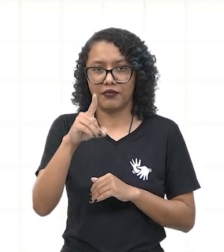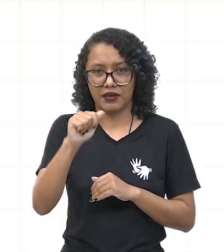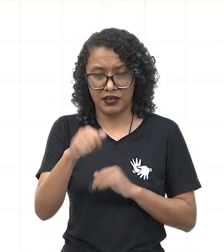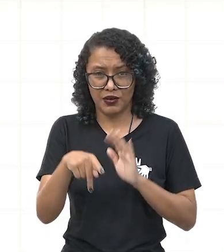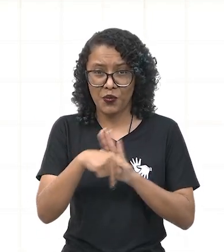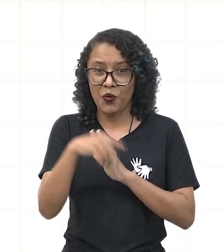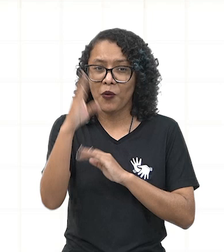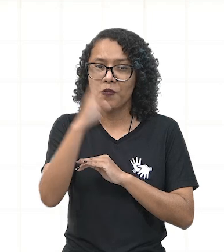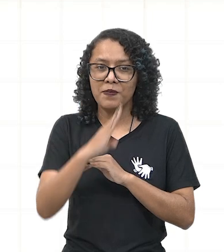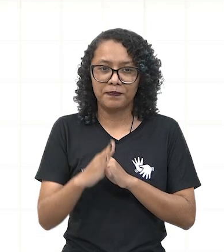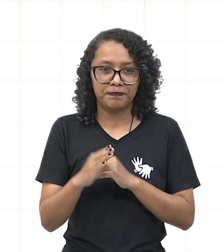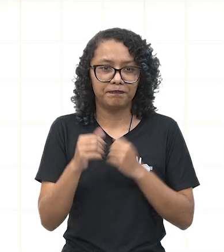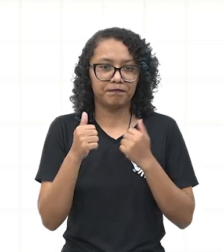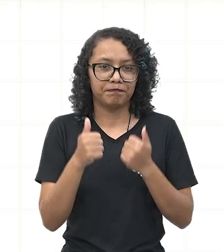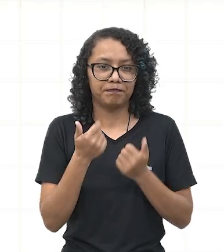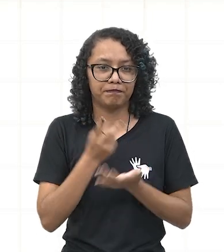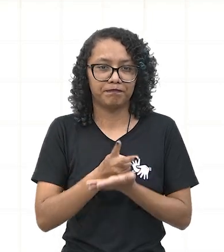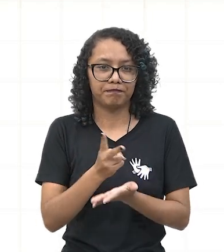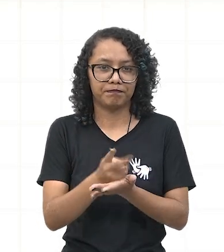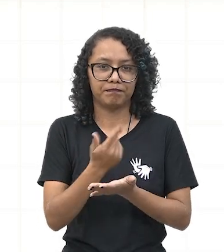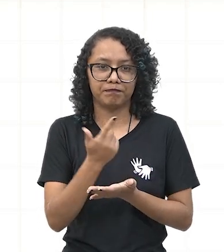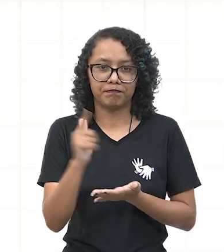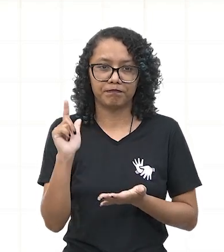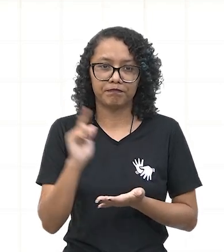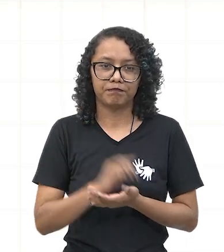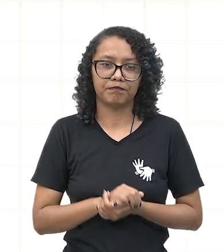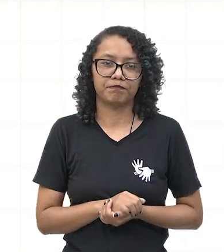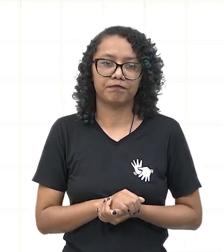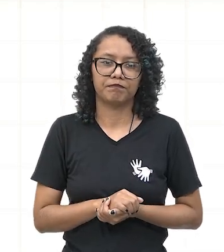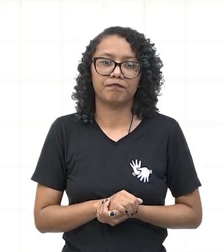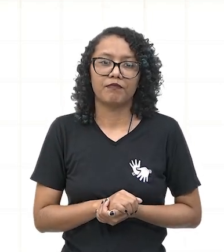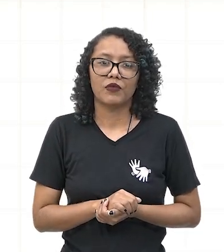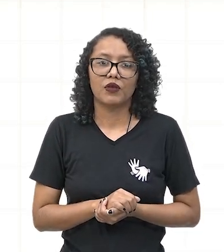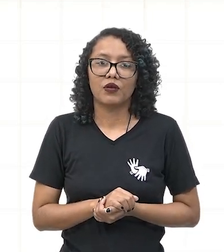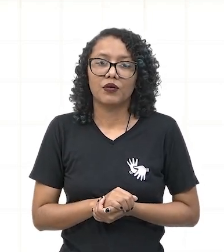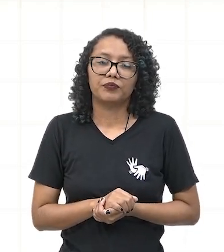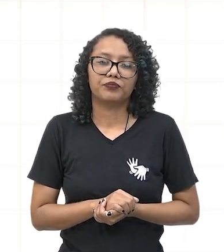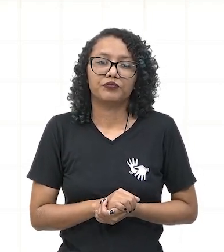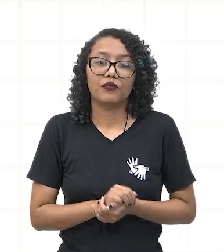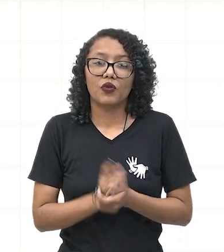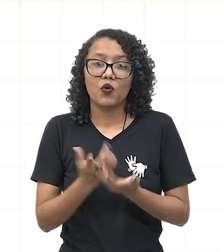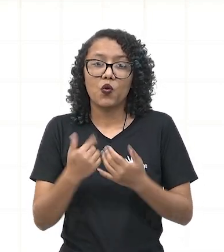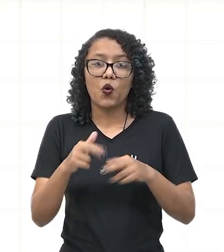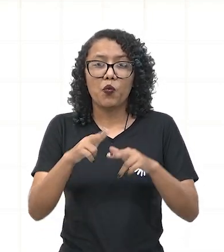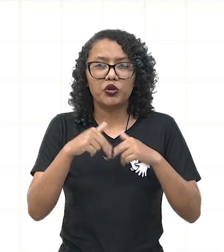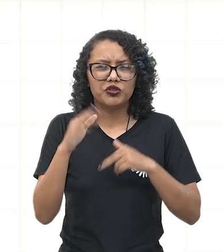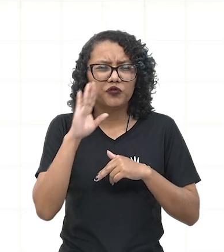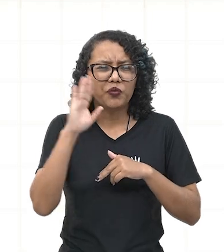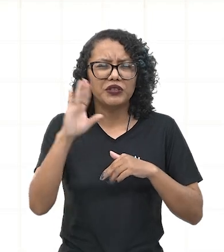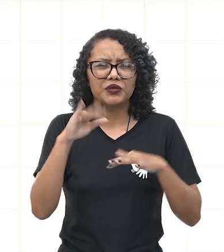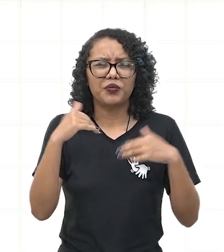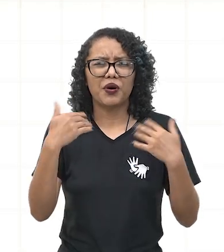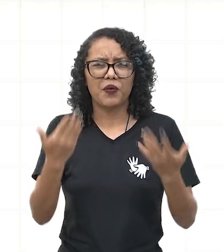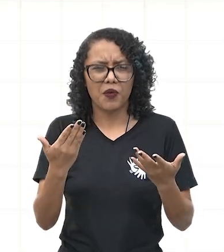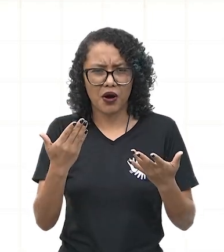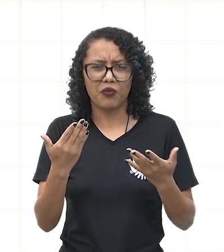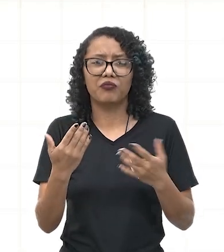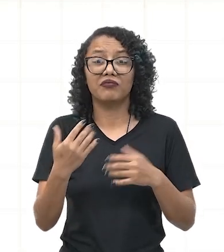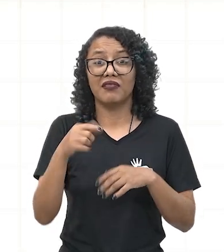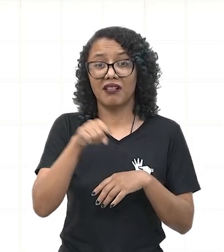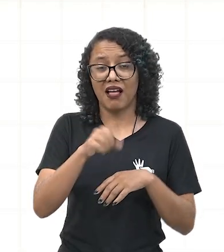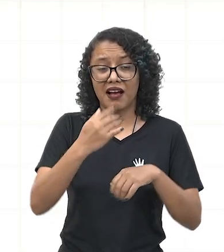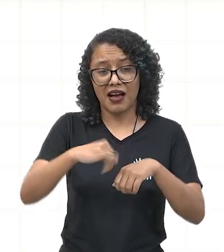Brasil, ok? Continuando, qual foi o estopim, o bombardeio na capital federal?